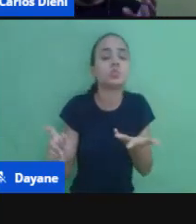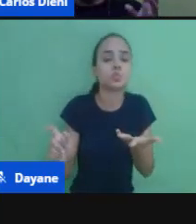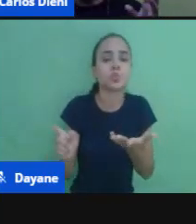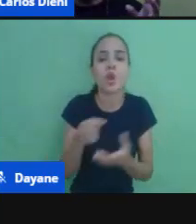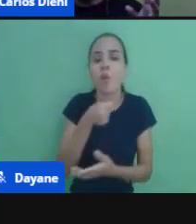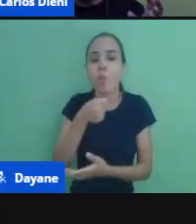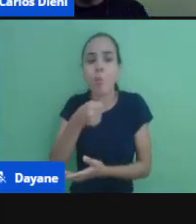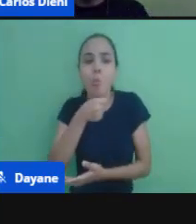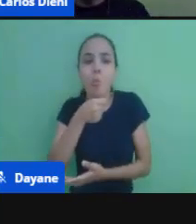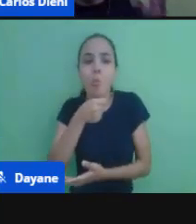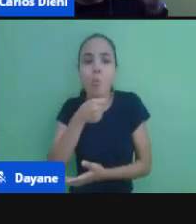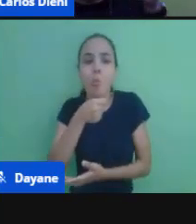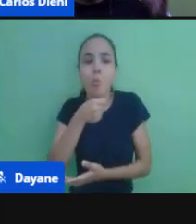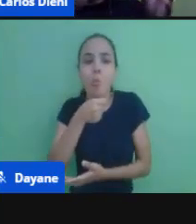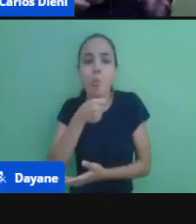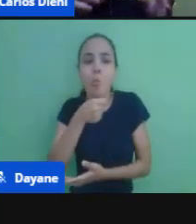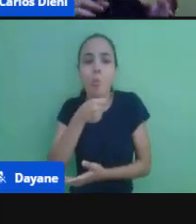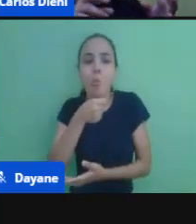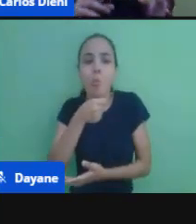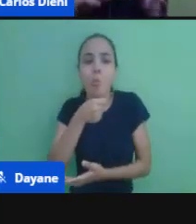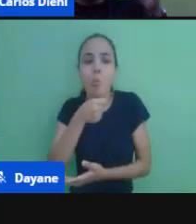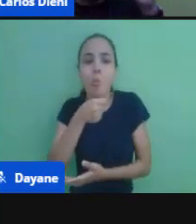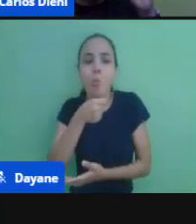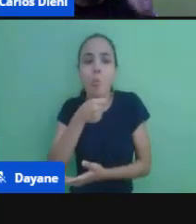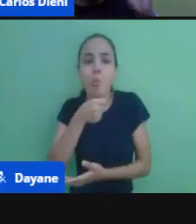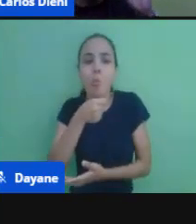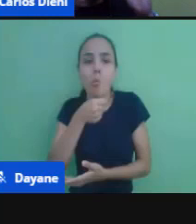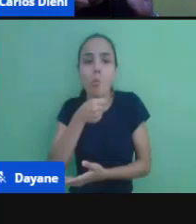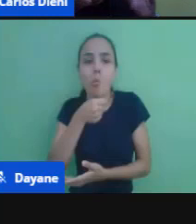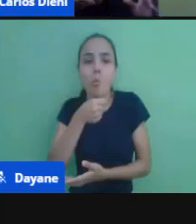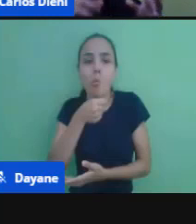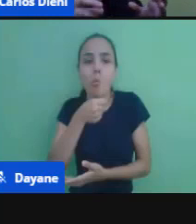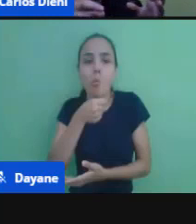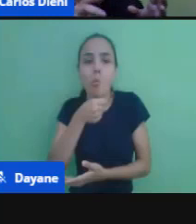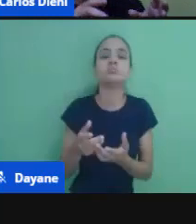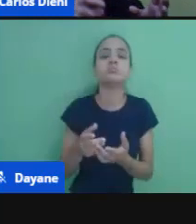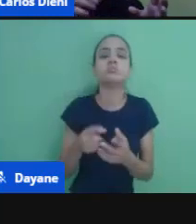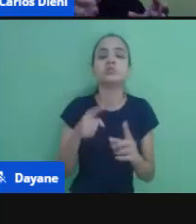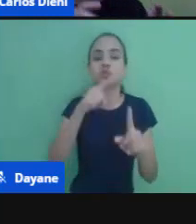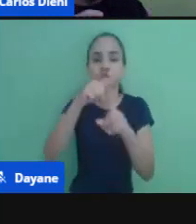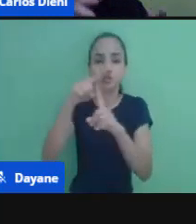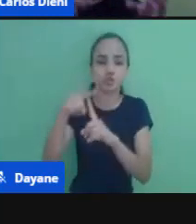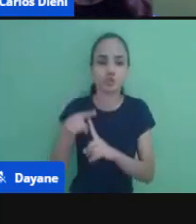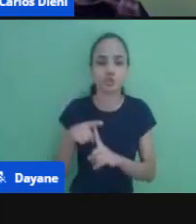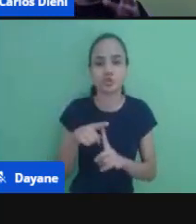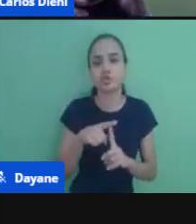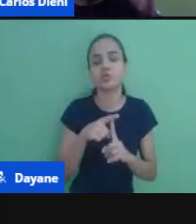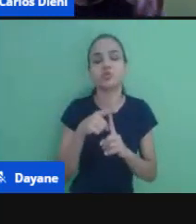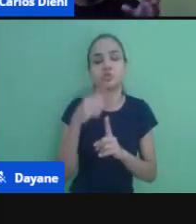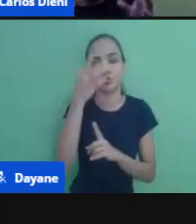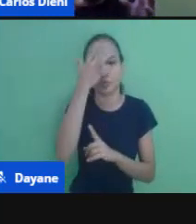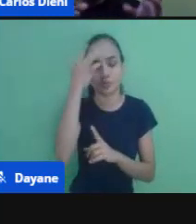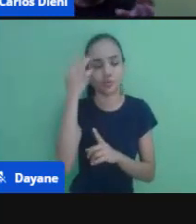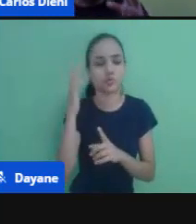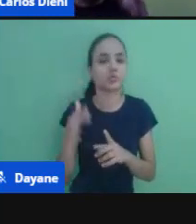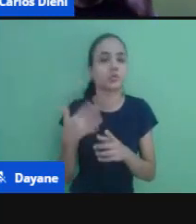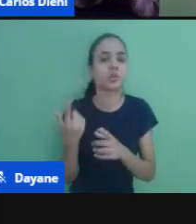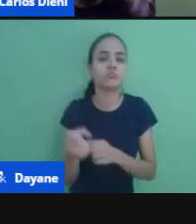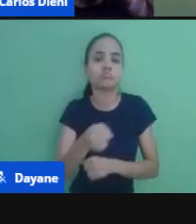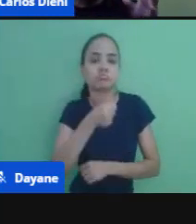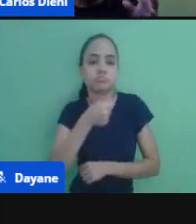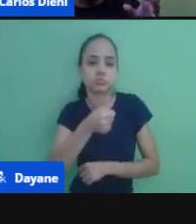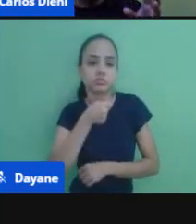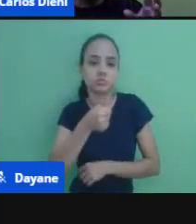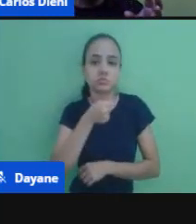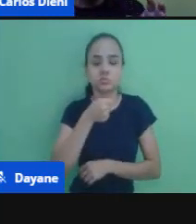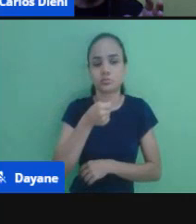ser? Quantas pessoas? O que, que ele vai fazer? Ele vai só participar da entrevista ou ele vai fazer alguma coisa, vai fazer